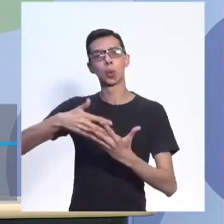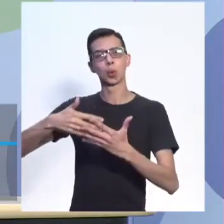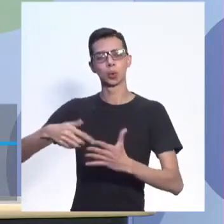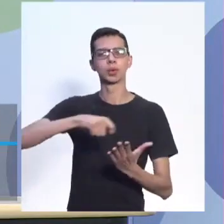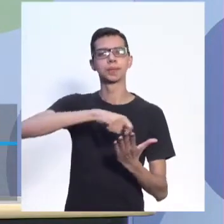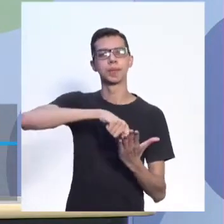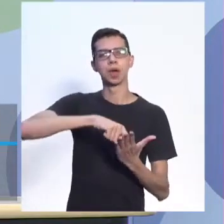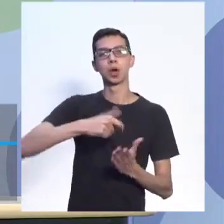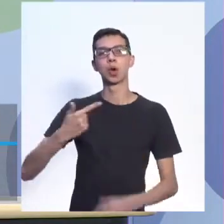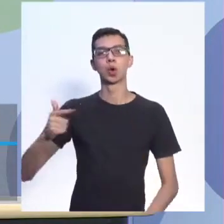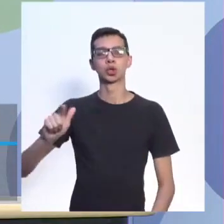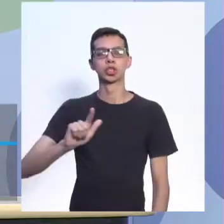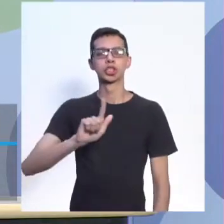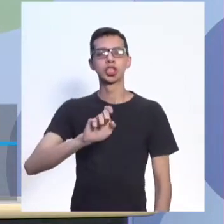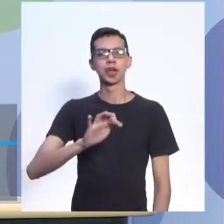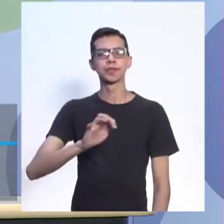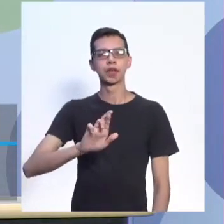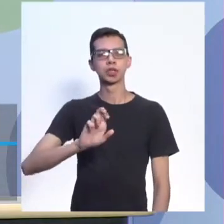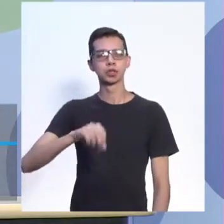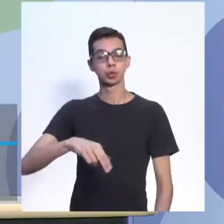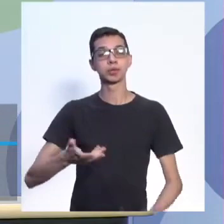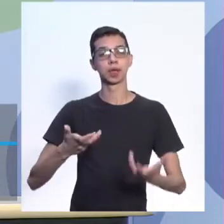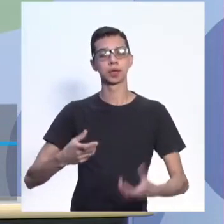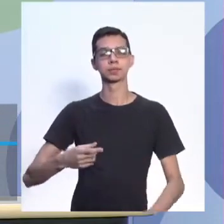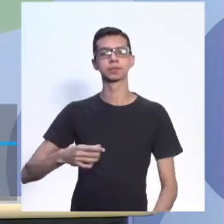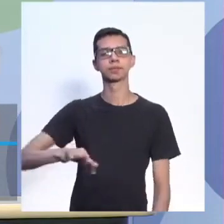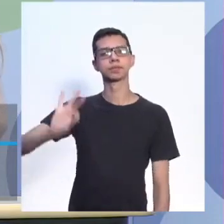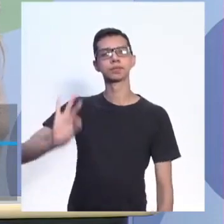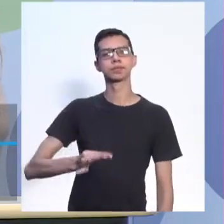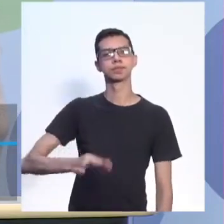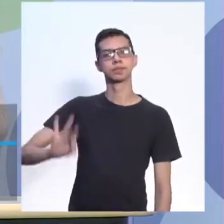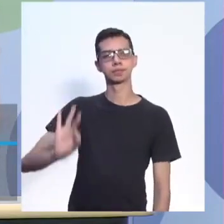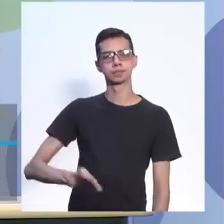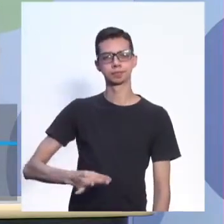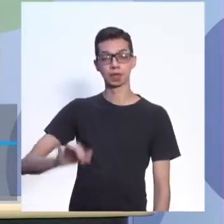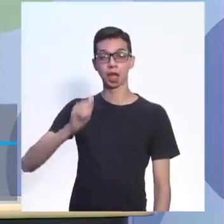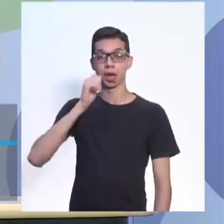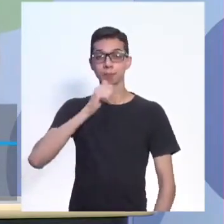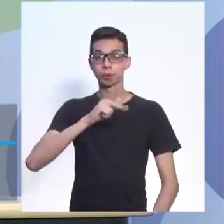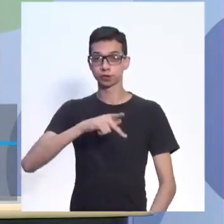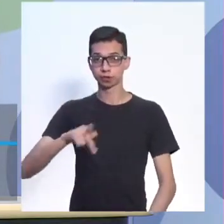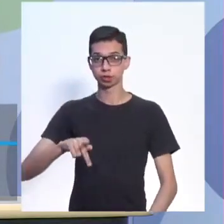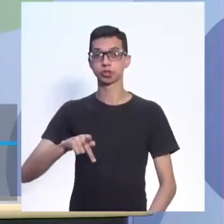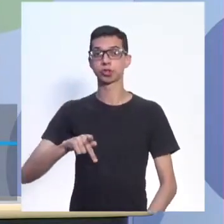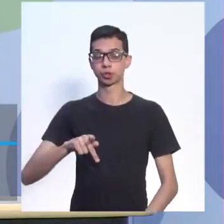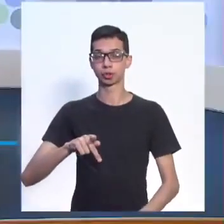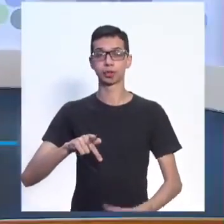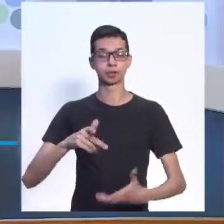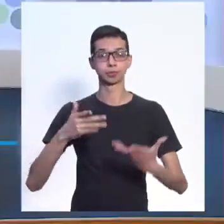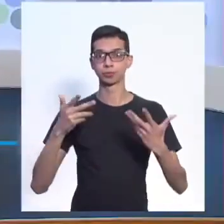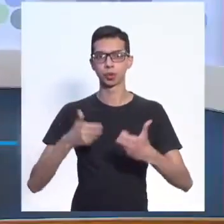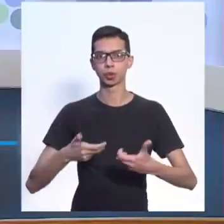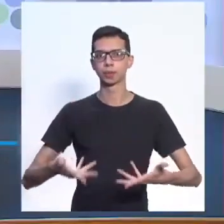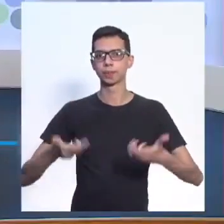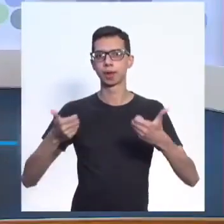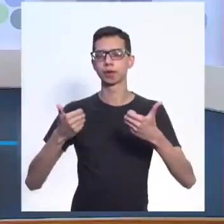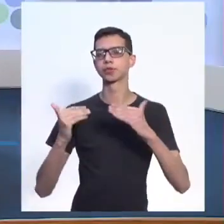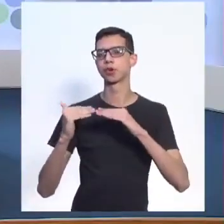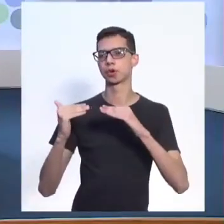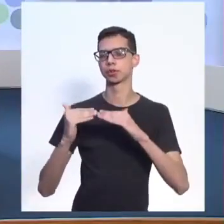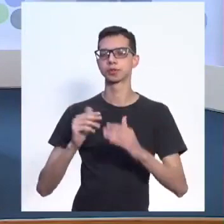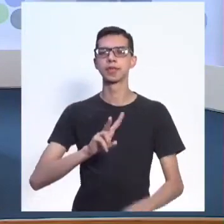Jefferson, regente. A Pro Lucilene, obrigada, professora. Todas são maravilhosas, concordo com a senhora.